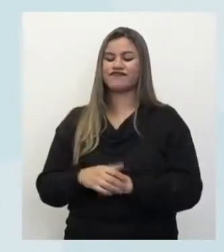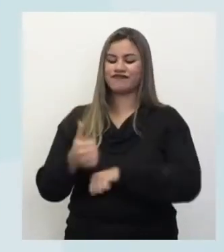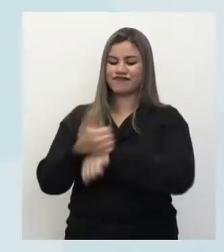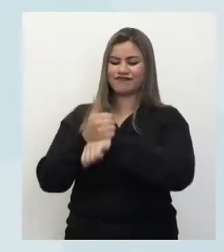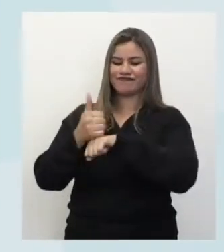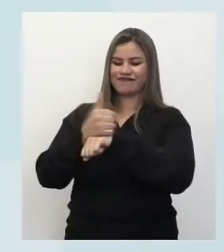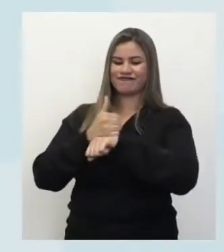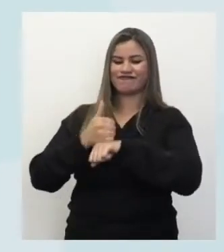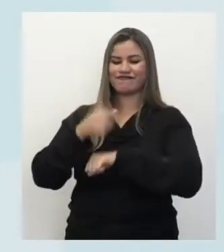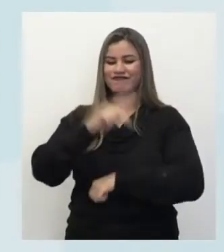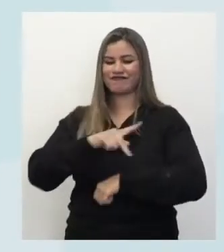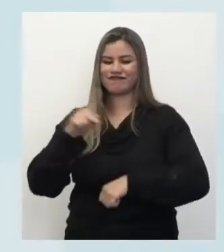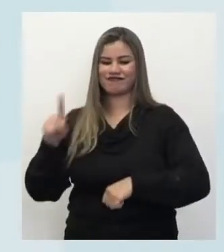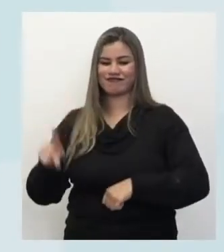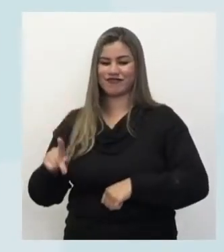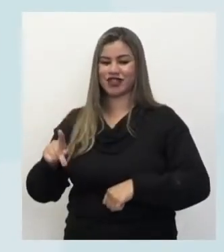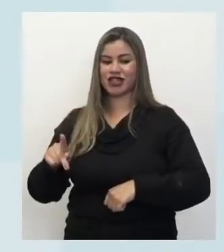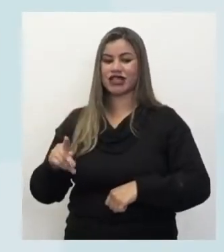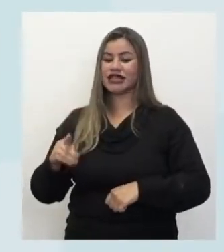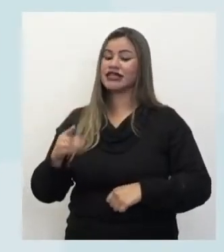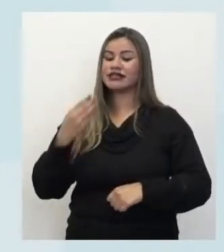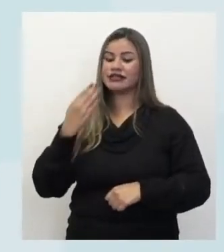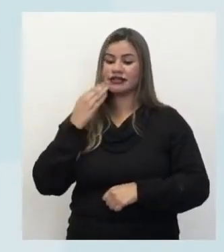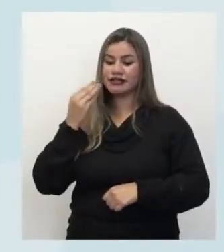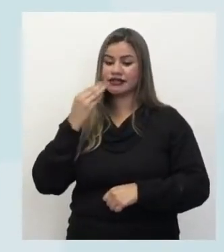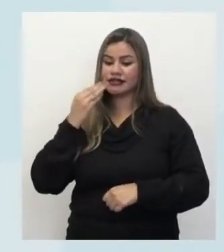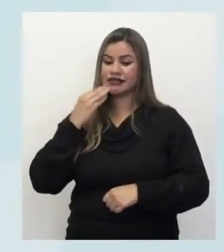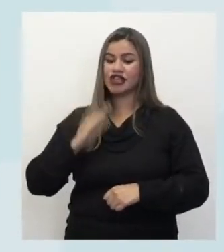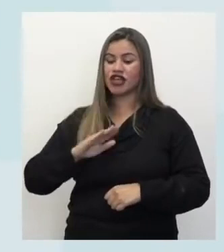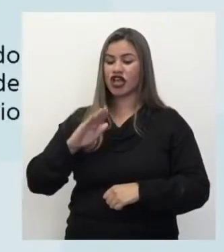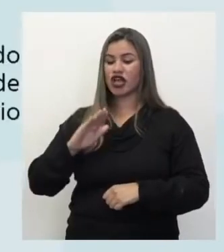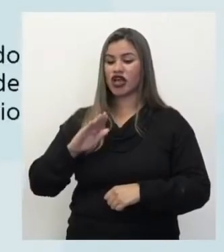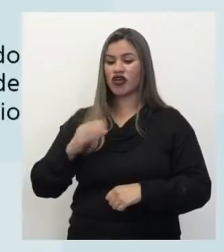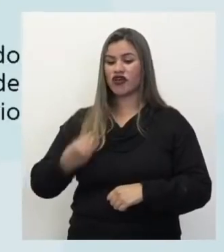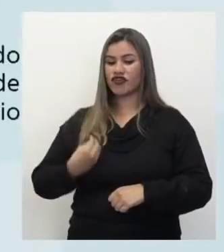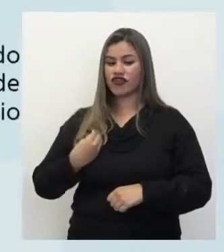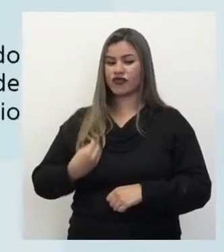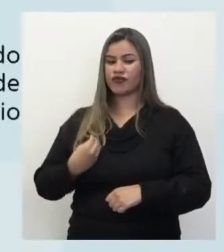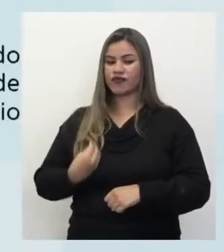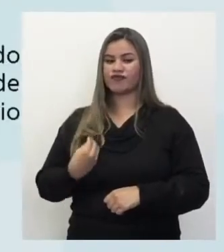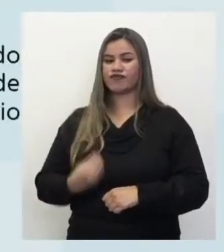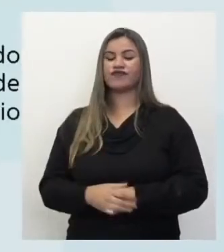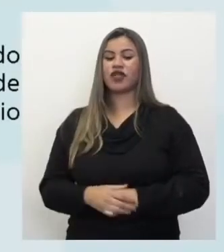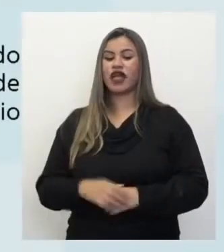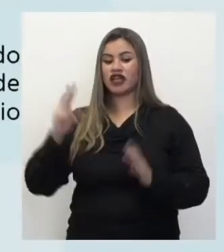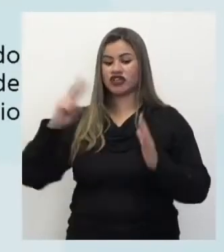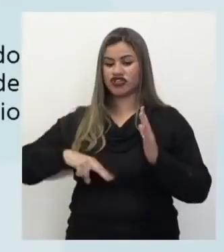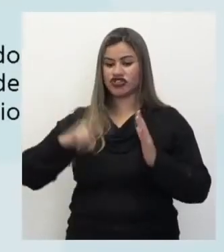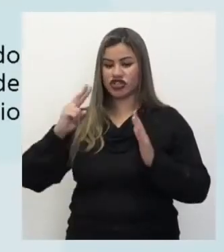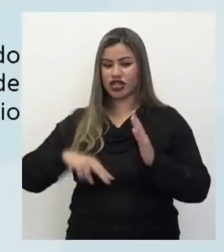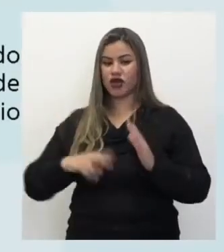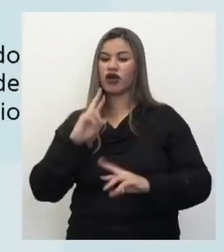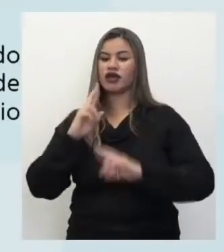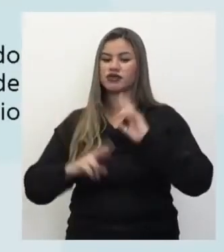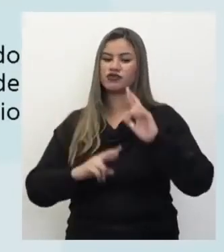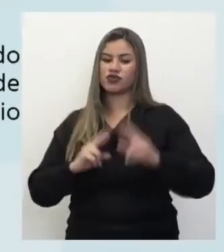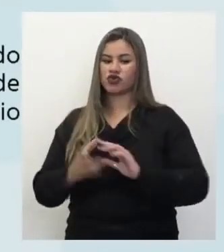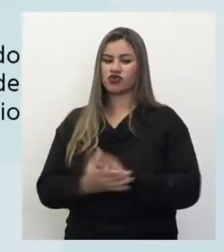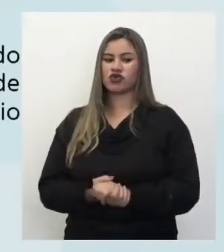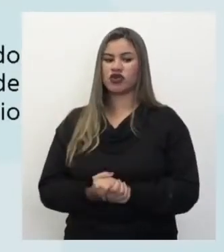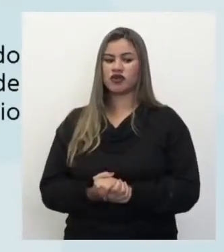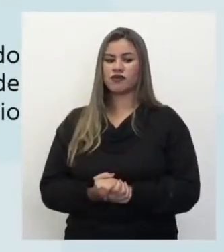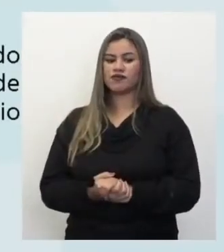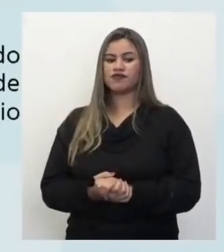professor. Faça essa chamada com seus alunos. Tá, gente, a gente leu. Chat aberto, responda aí pra gente. Qual